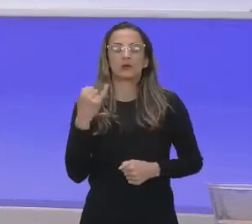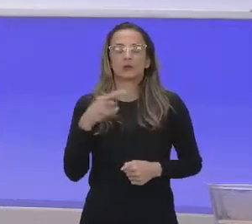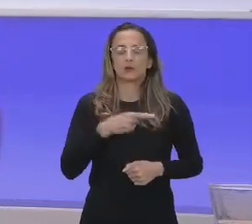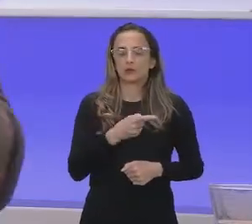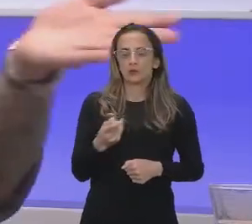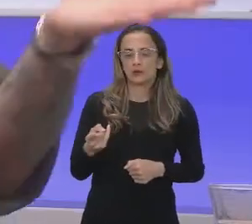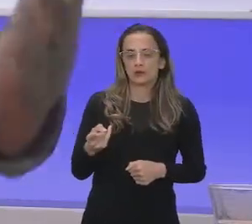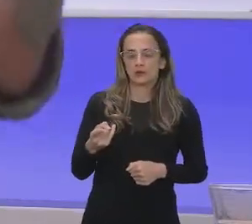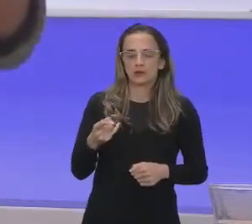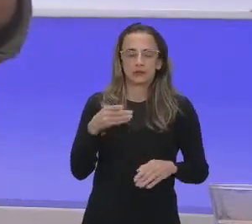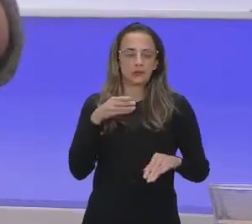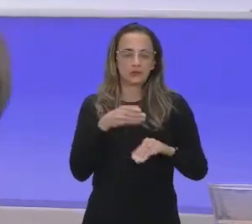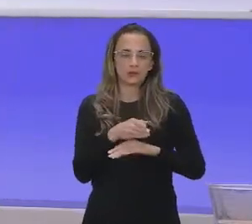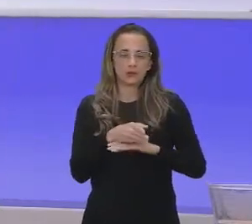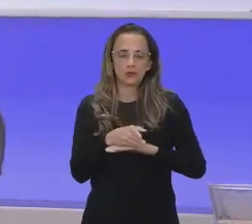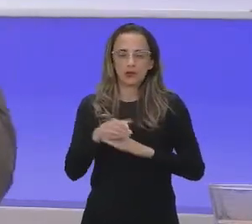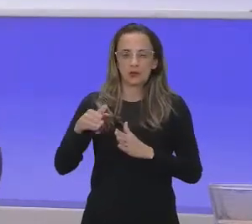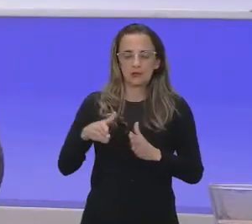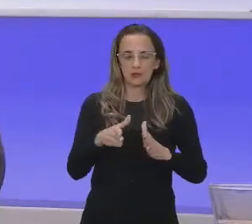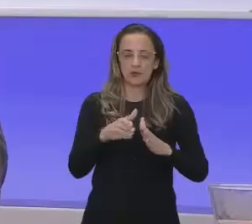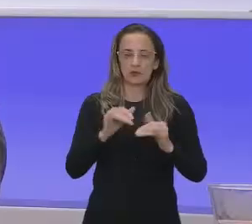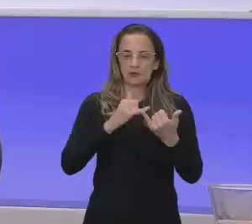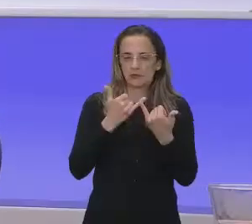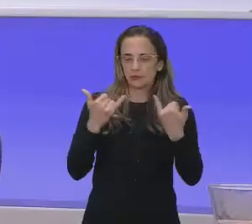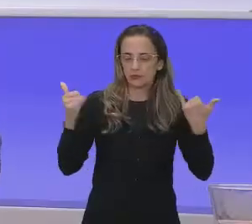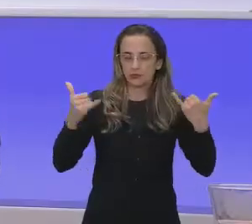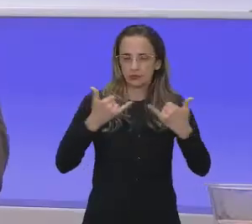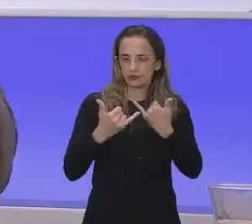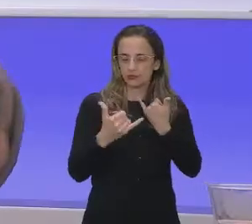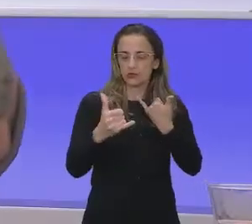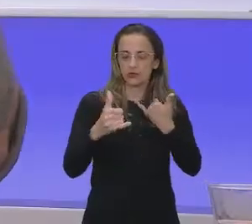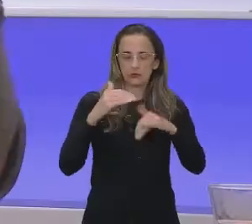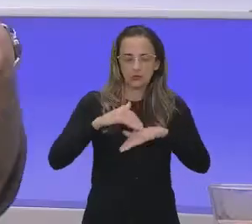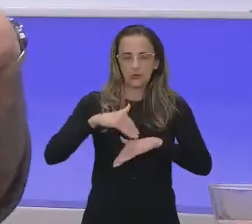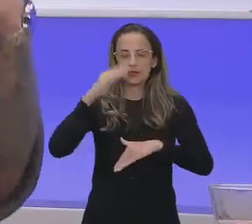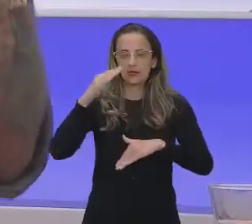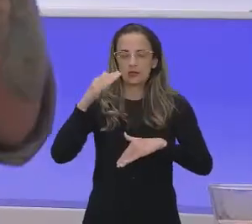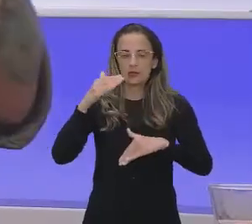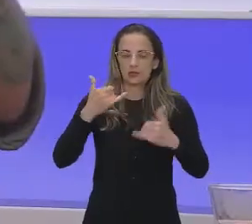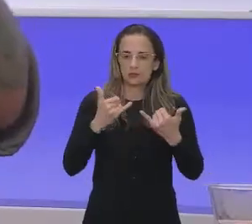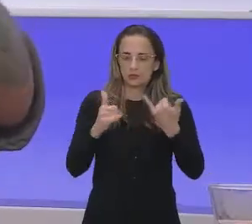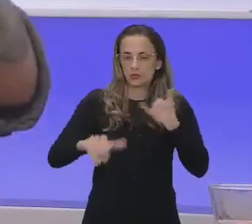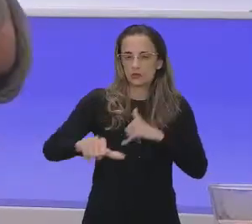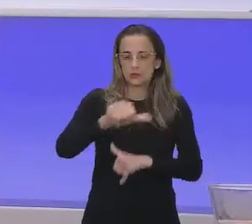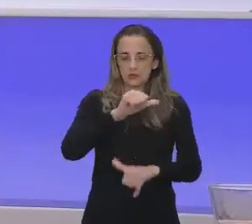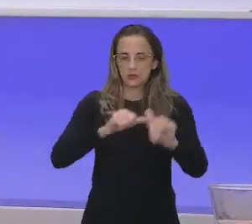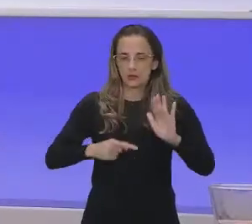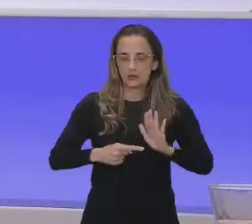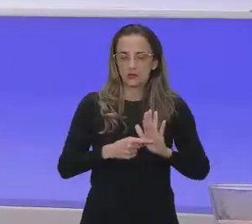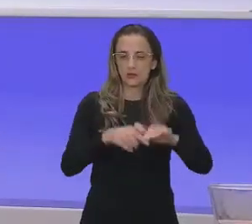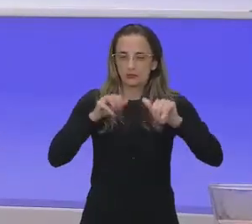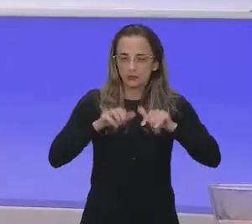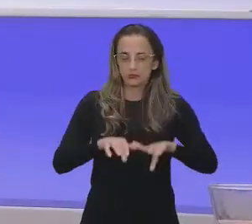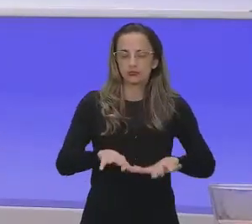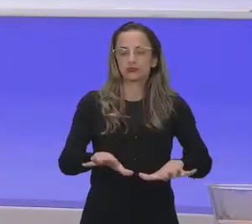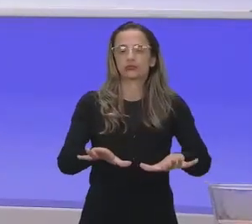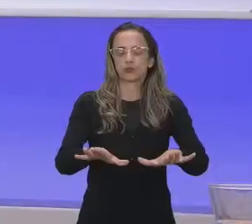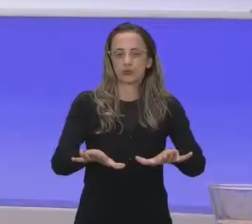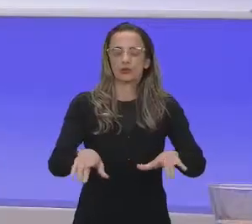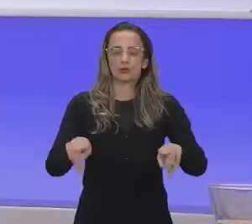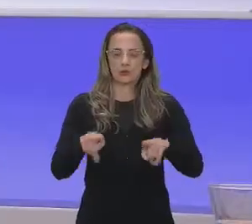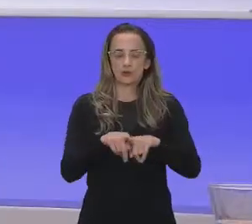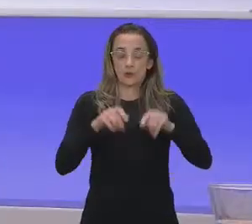gente aborda o caminho da eletricidade, que muito além de gerar, transmitir e distribuir, e